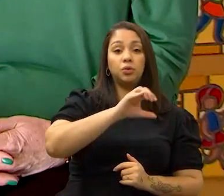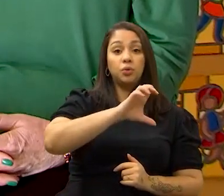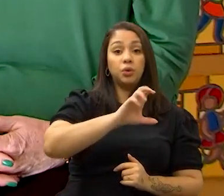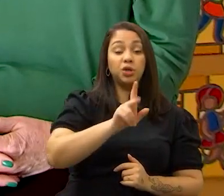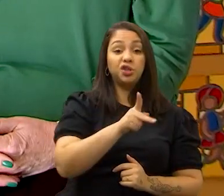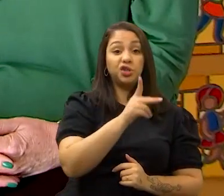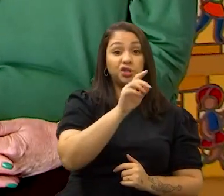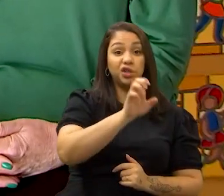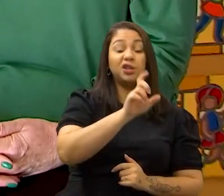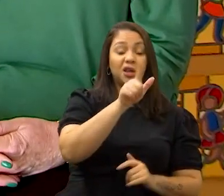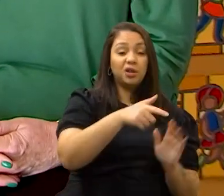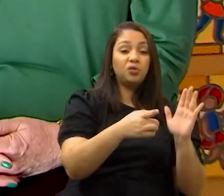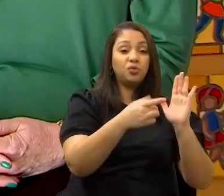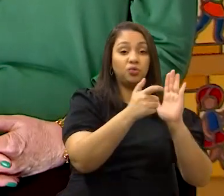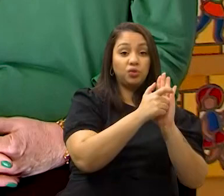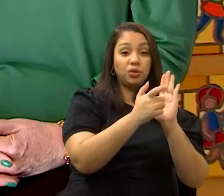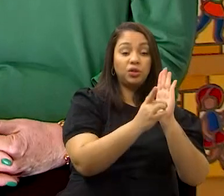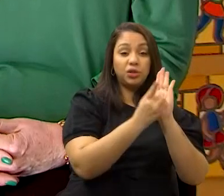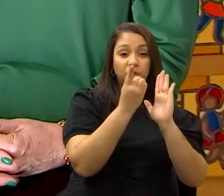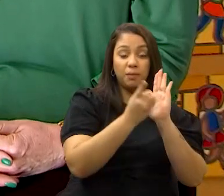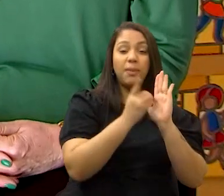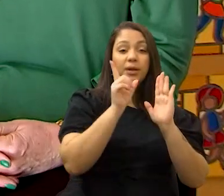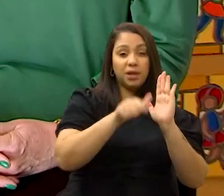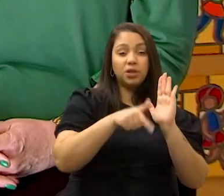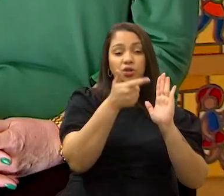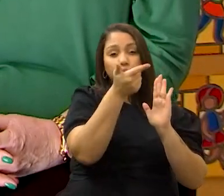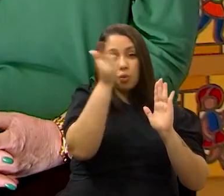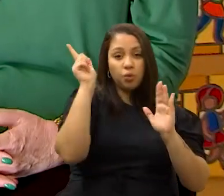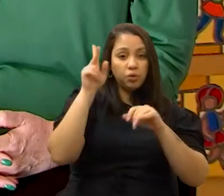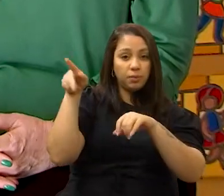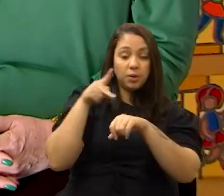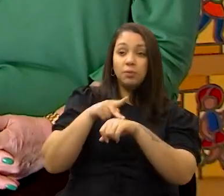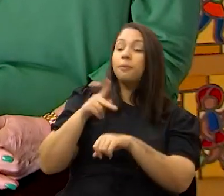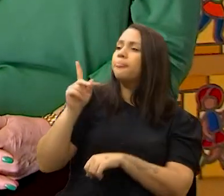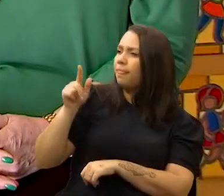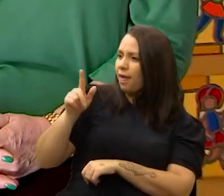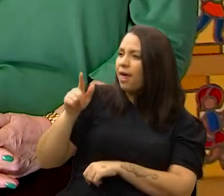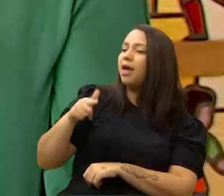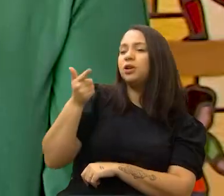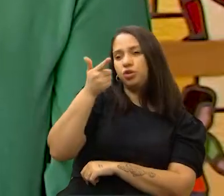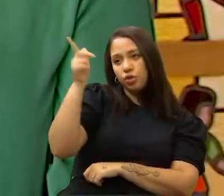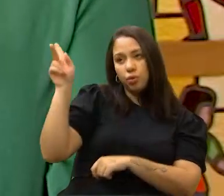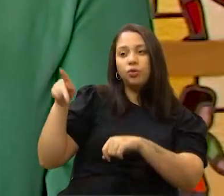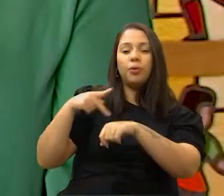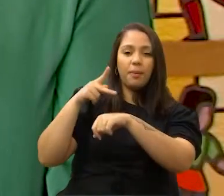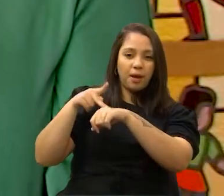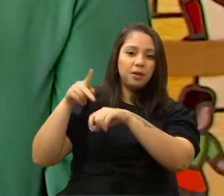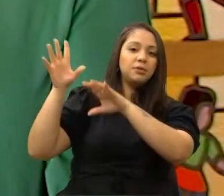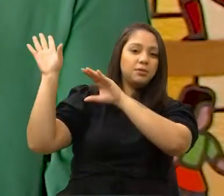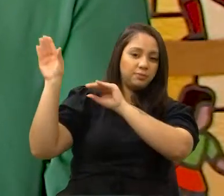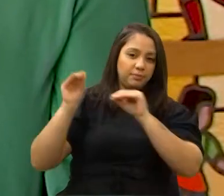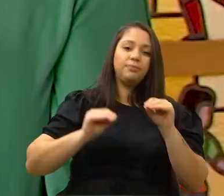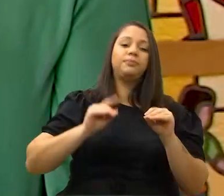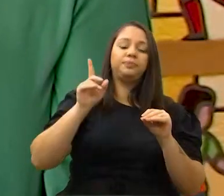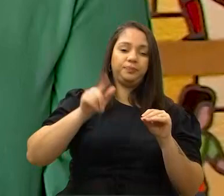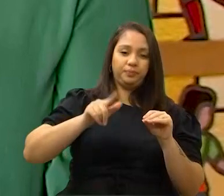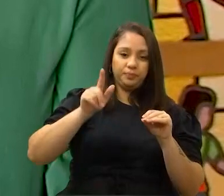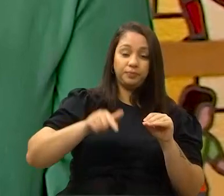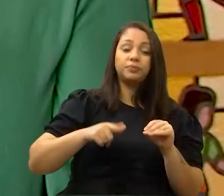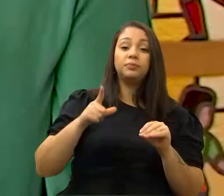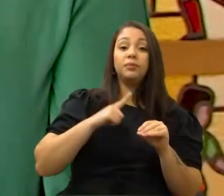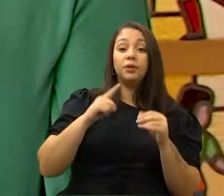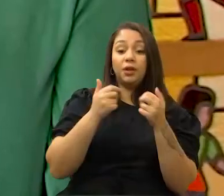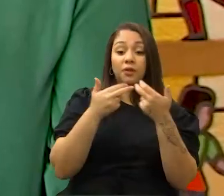que está no dicionário, né? Está no dicionário. Mas é uma palavra que vem do exterior. Estrangeirismo que a gente fala. Então,